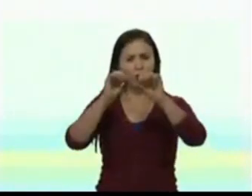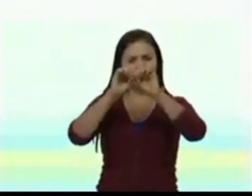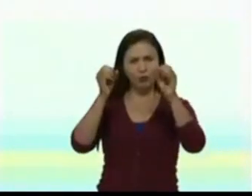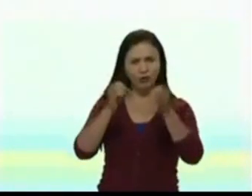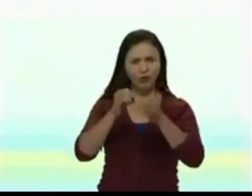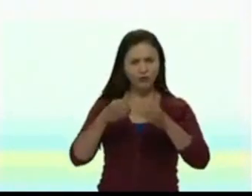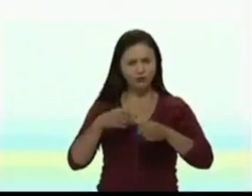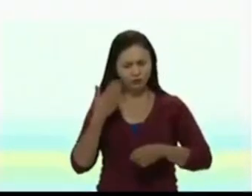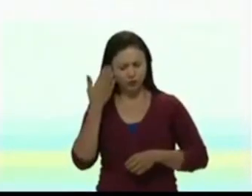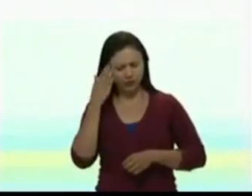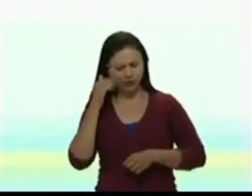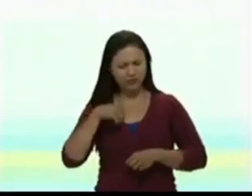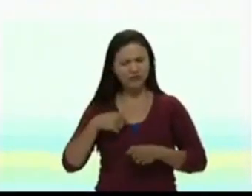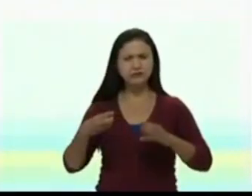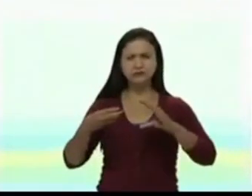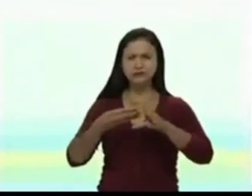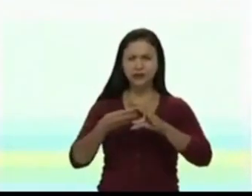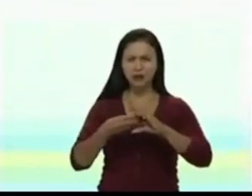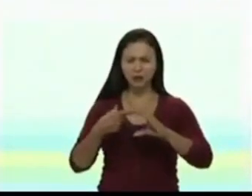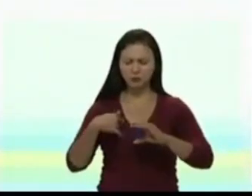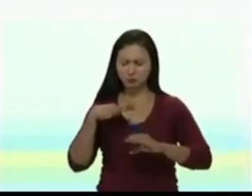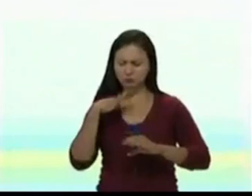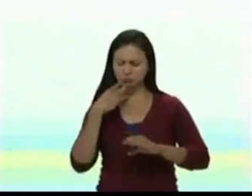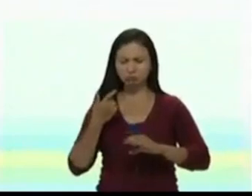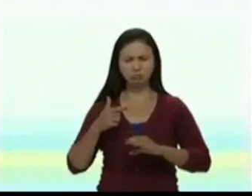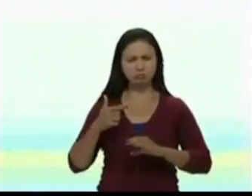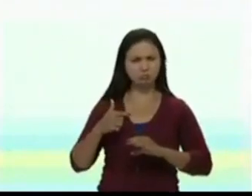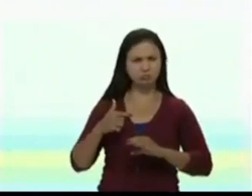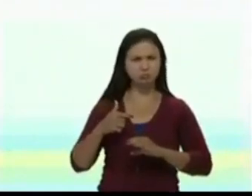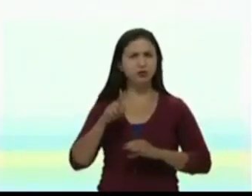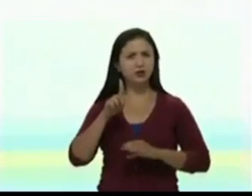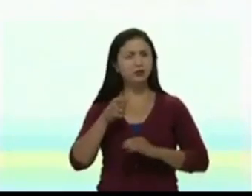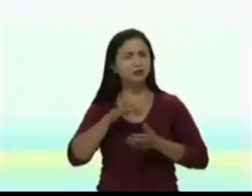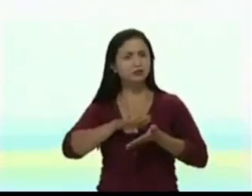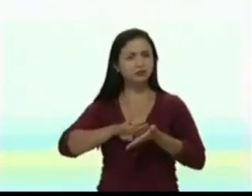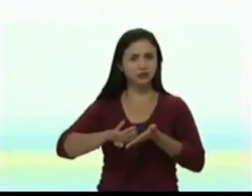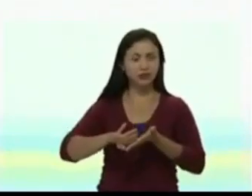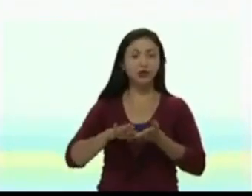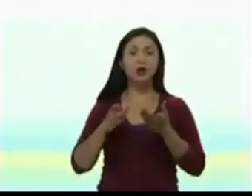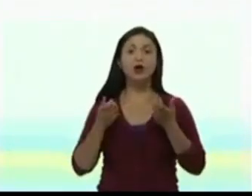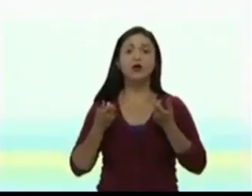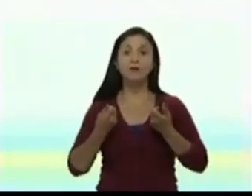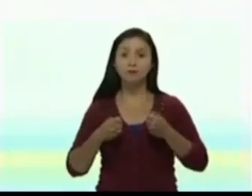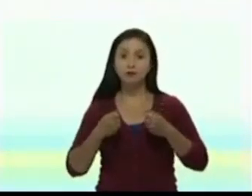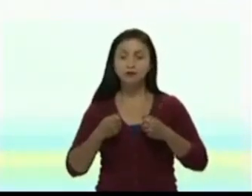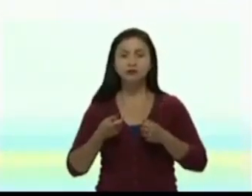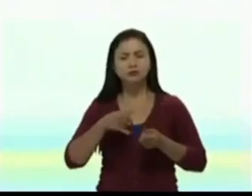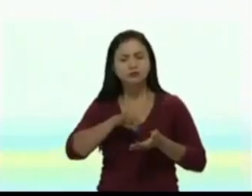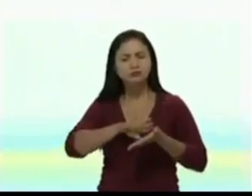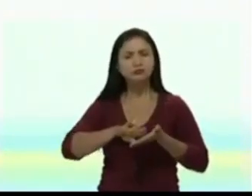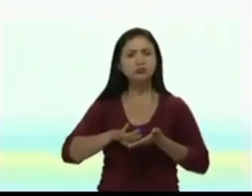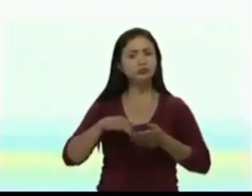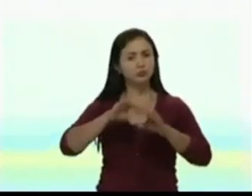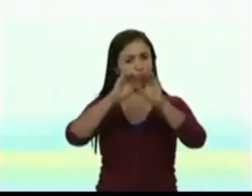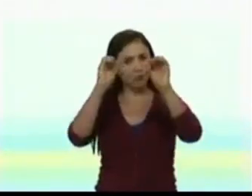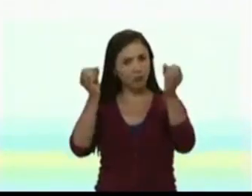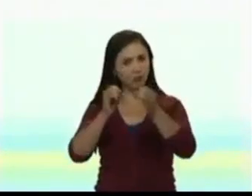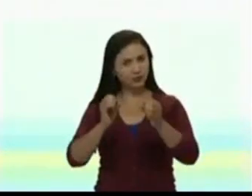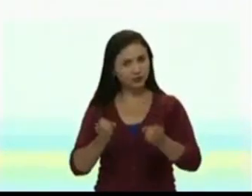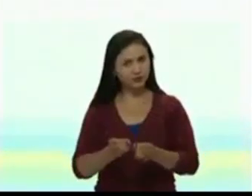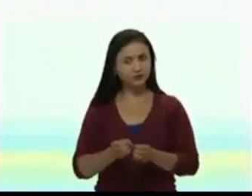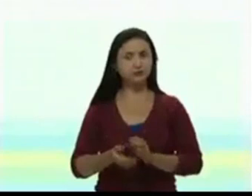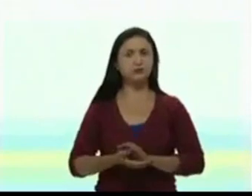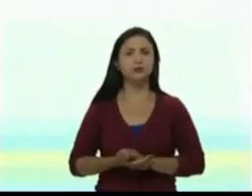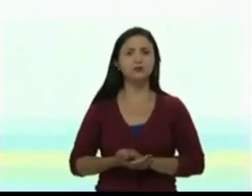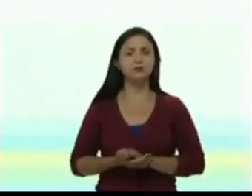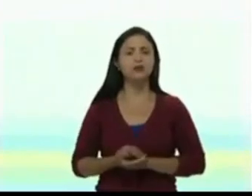essas células neoplásicas são estranhas, ou seja, são antígenos, e elas precisam então ser eliminadas do organismo.